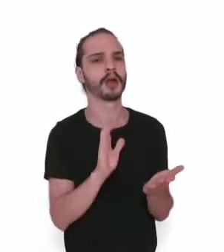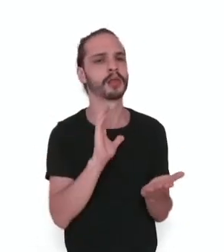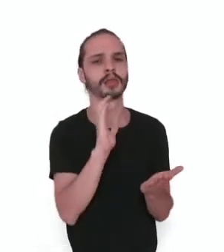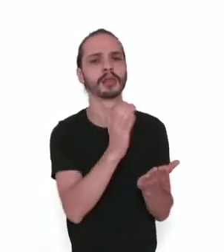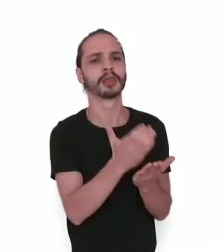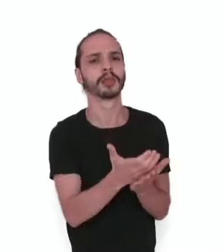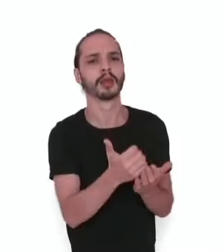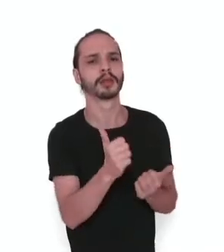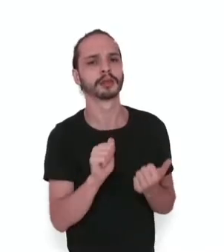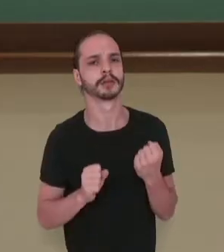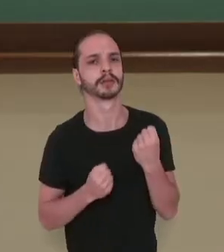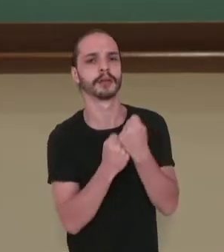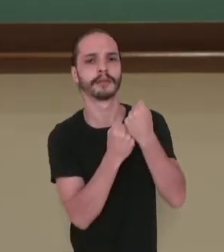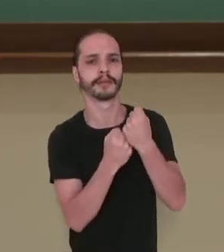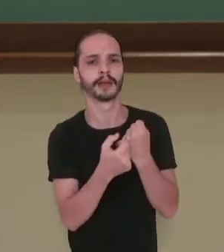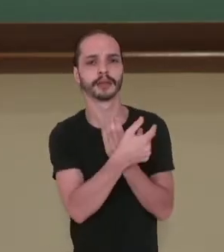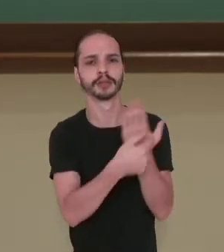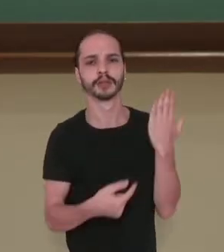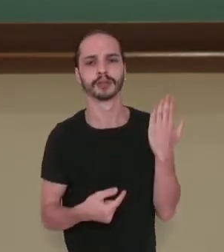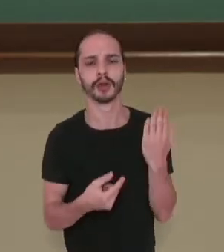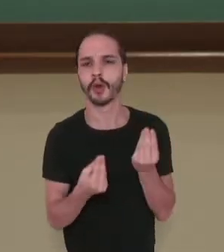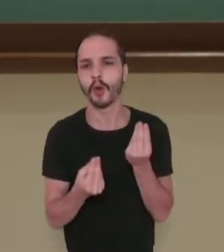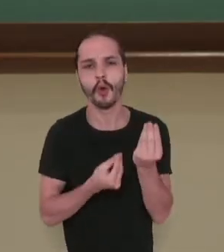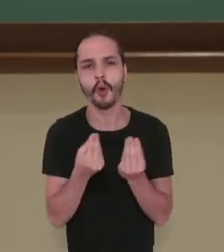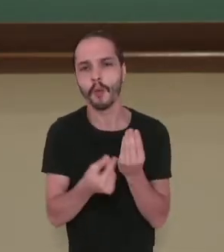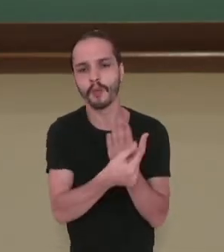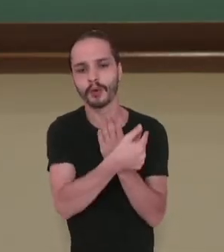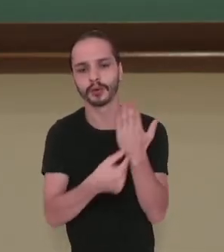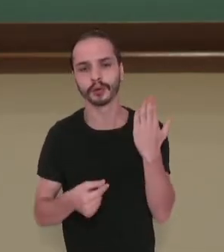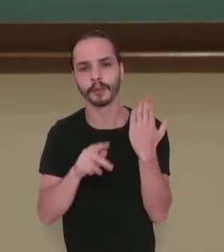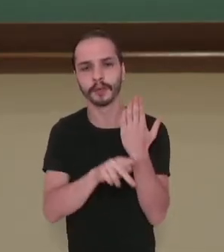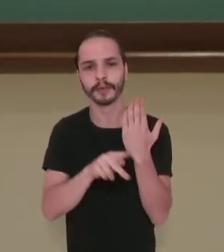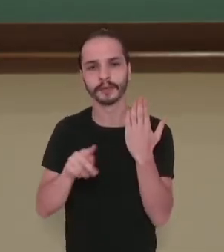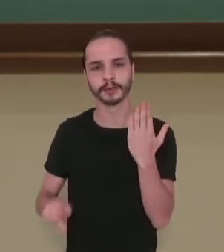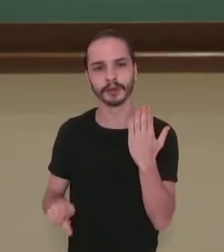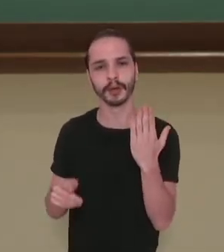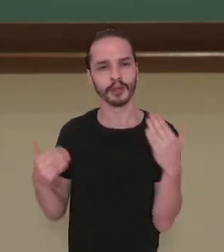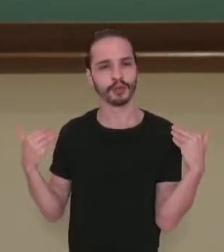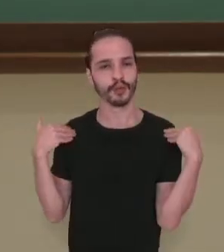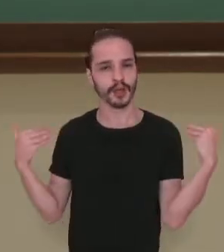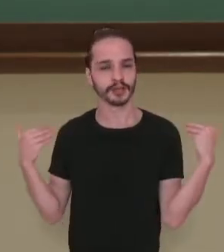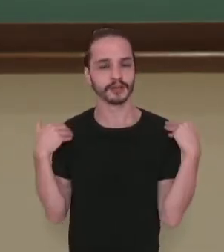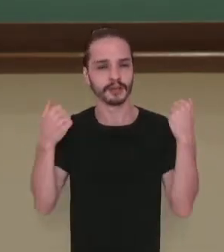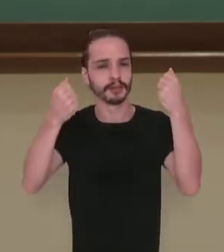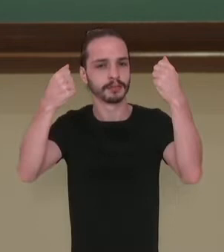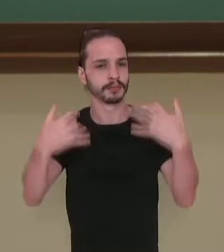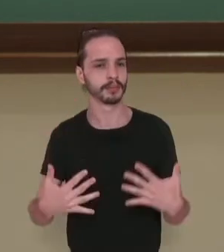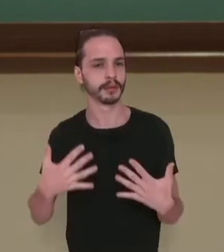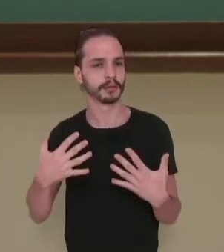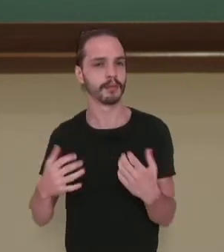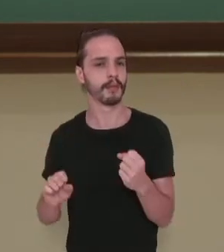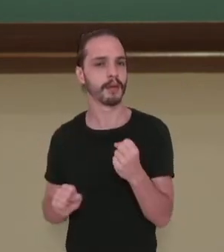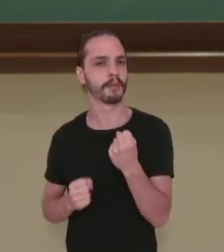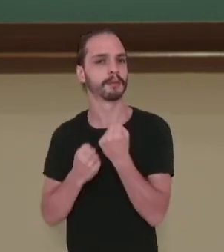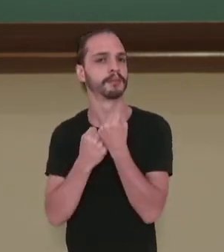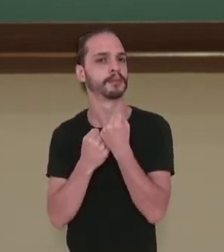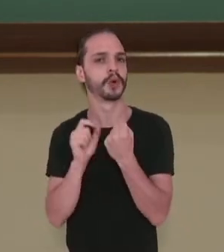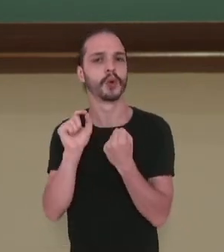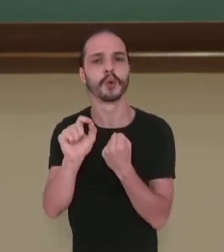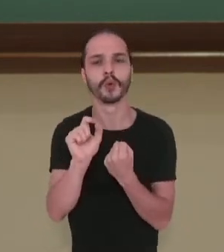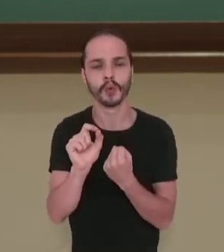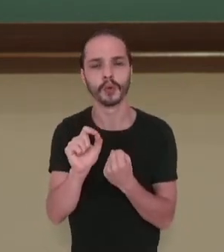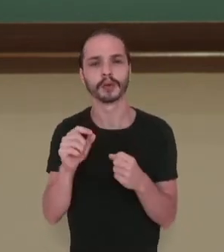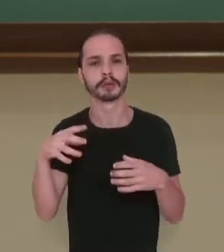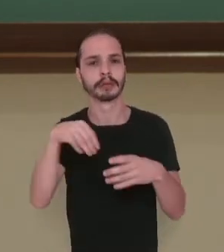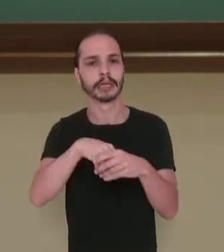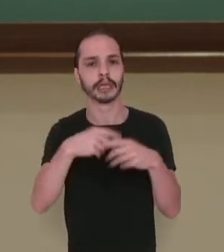do texto. E aí? Né? Como que o autor do texto, o professor de Educação Física, se posiciona diante das violências nos estádios?